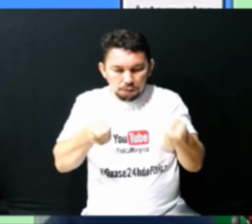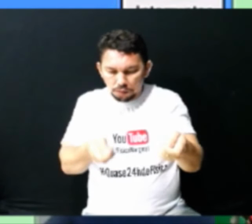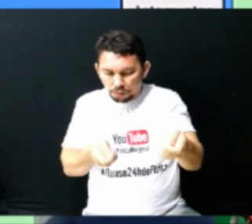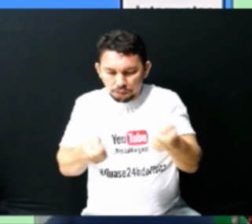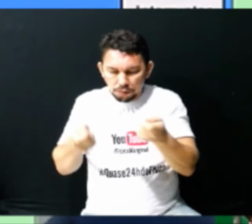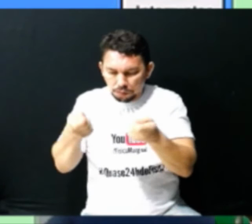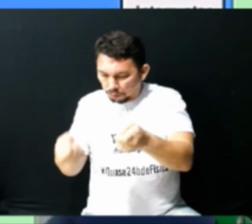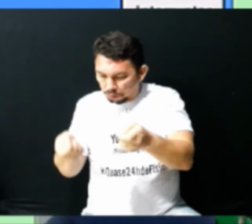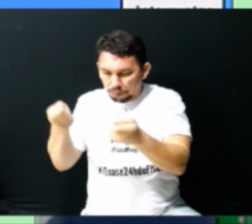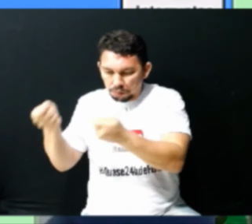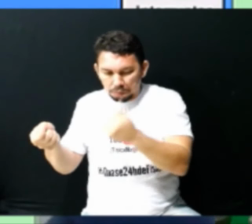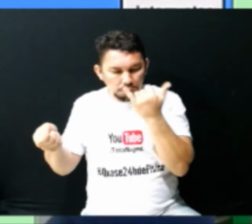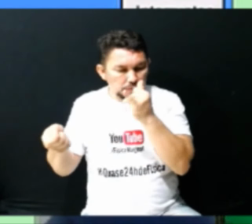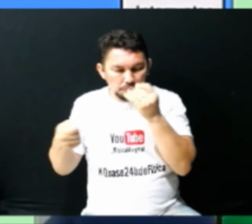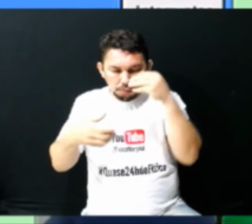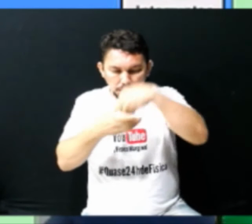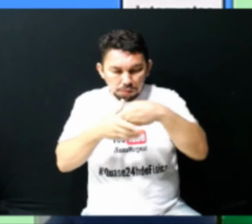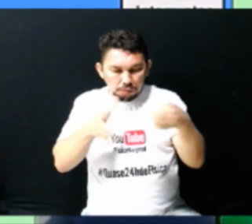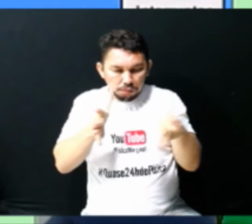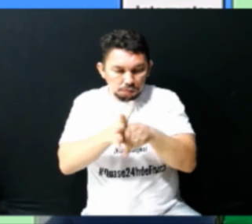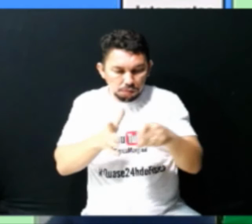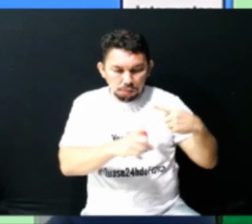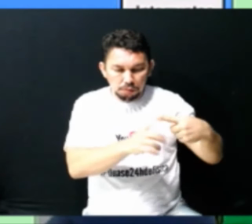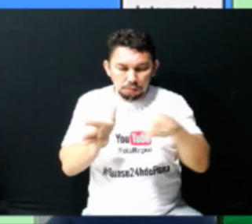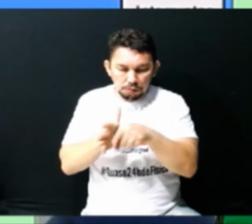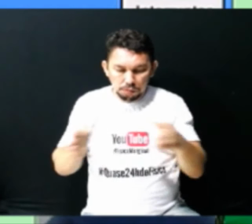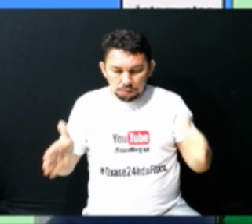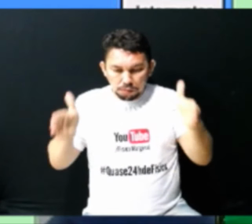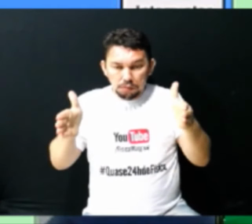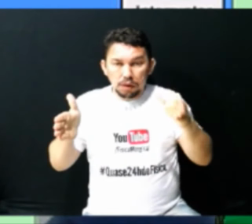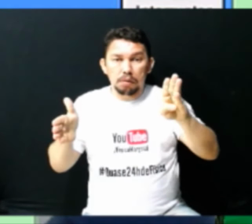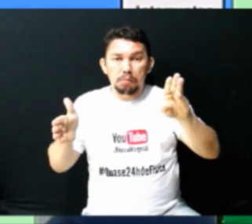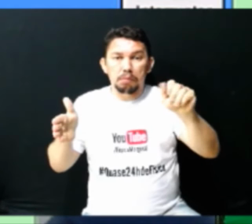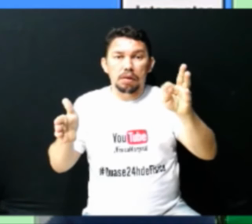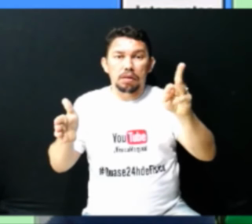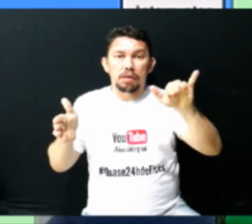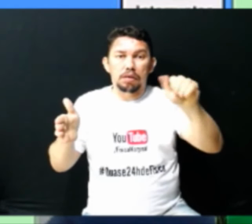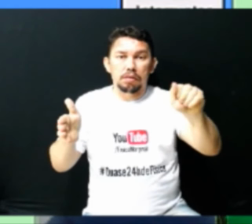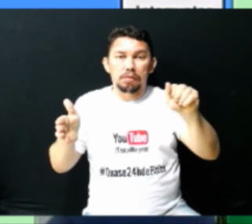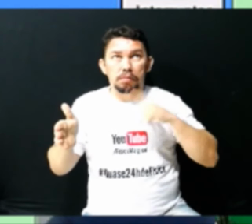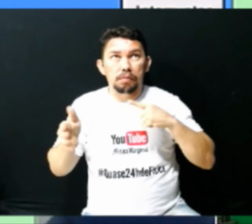a tensão na bateria. Vamos medir a tensão na fonte aqui. A tensão na fonte é igual a